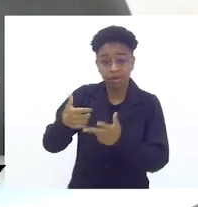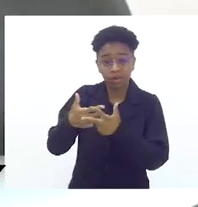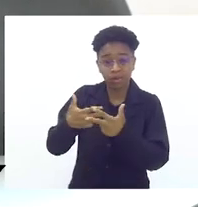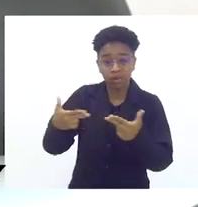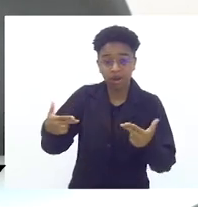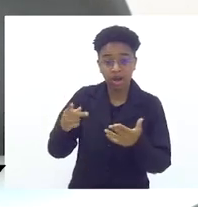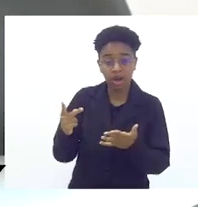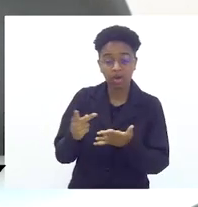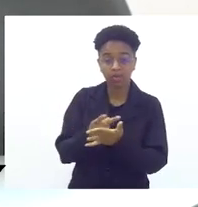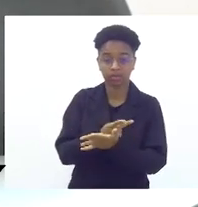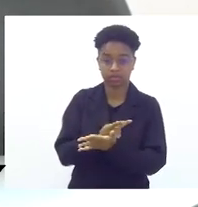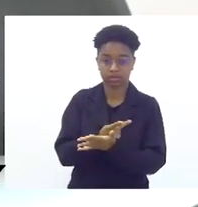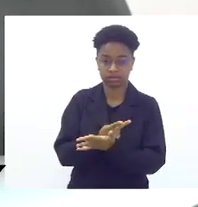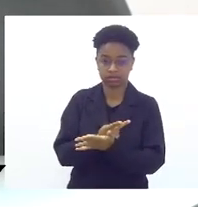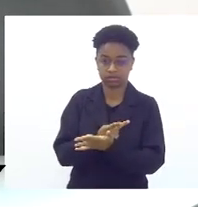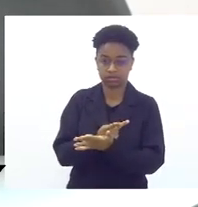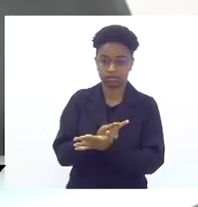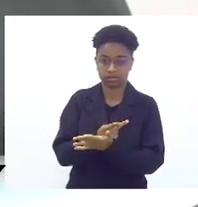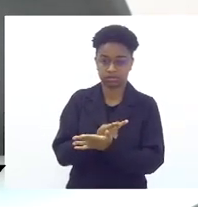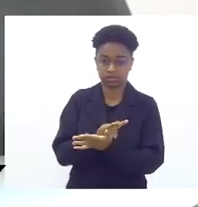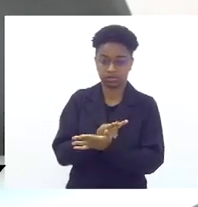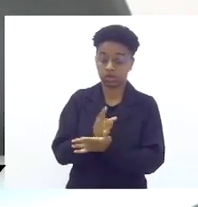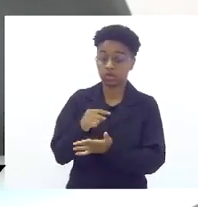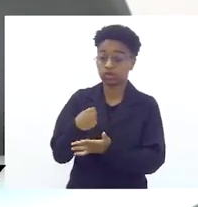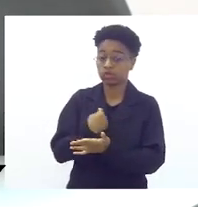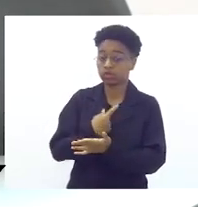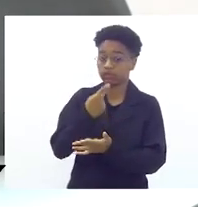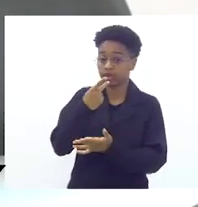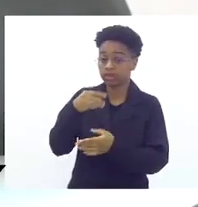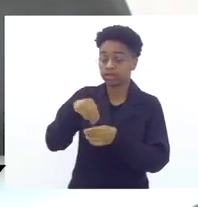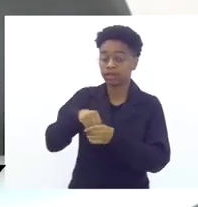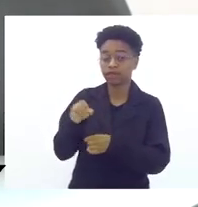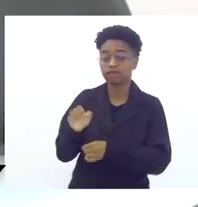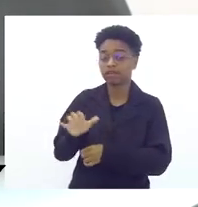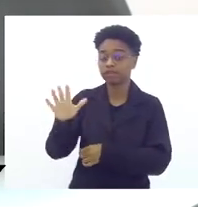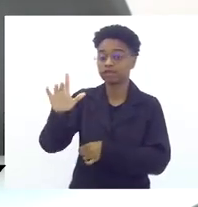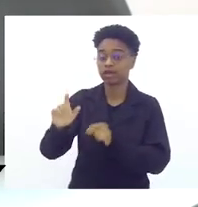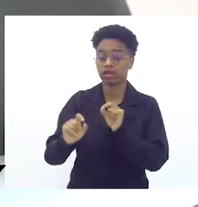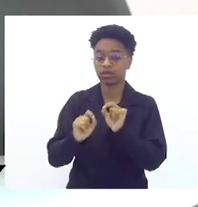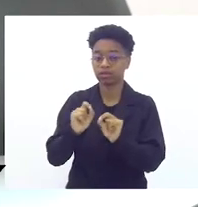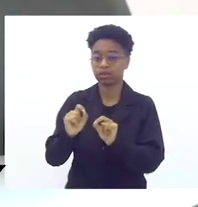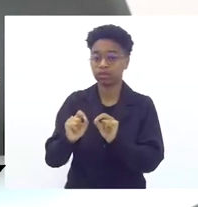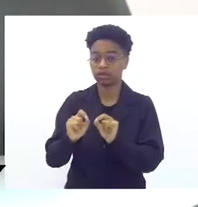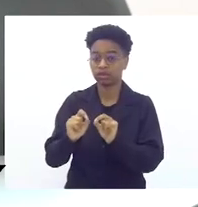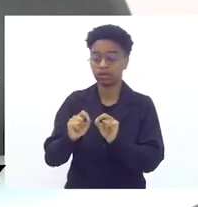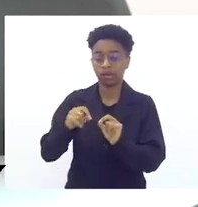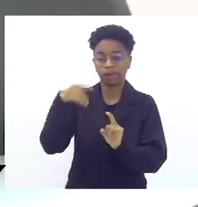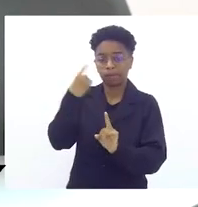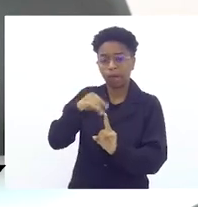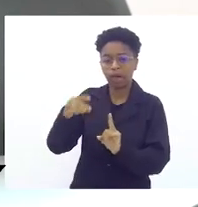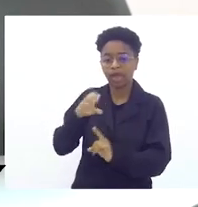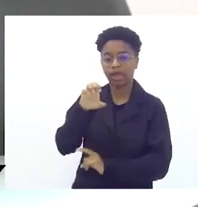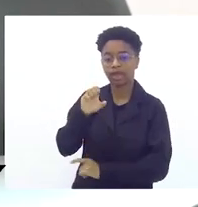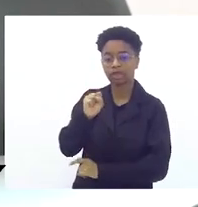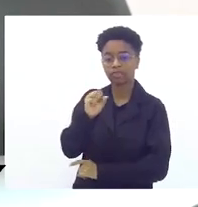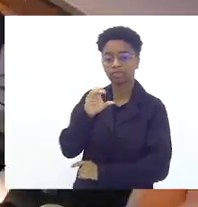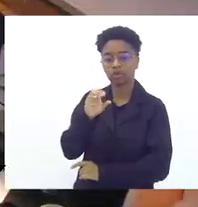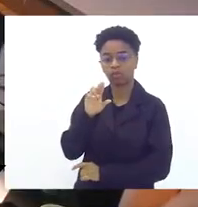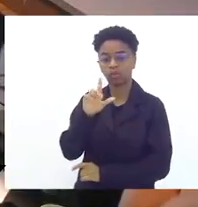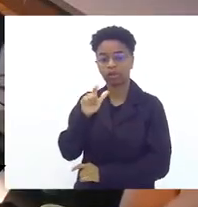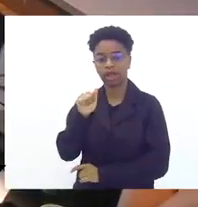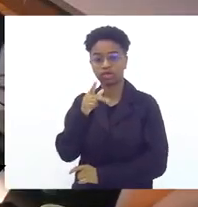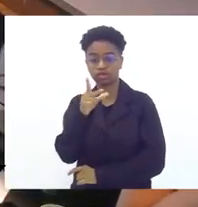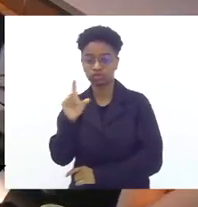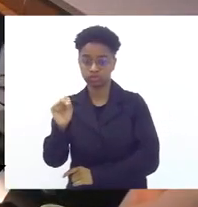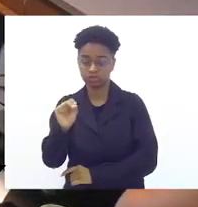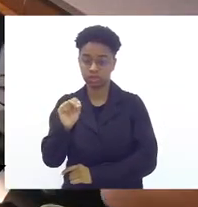acontece com eles é o que nós chamamos na favela que é esculacho e o que que